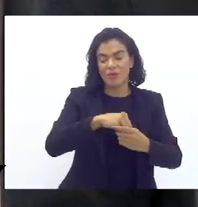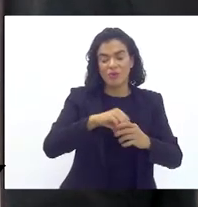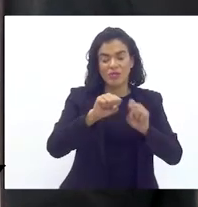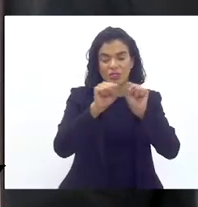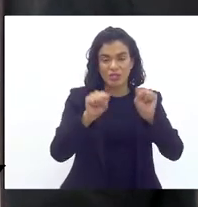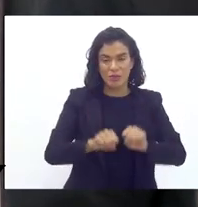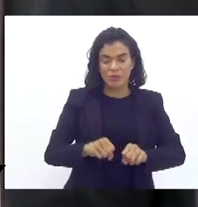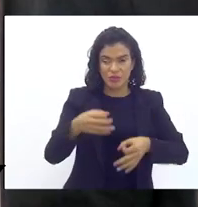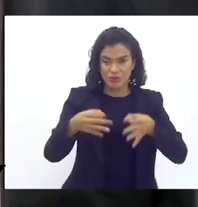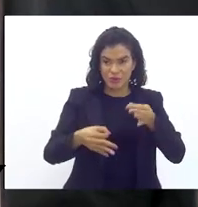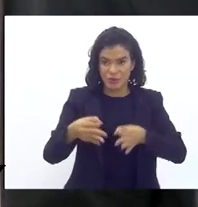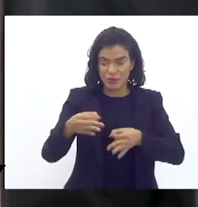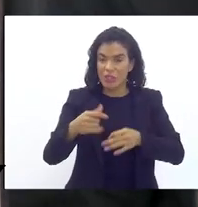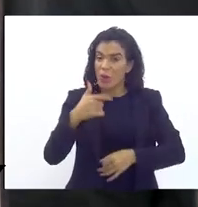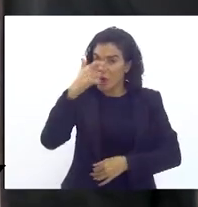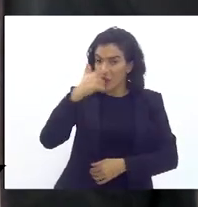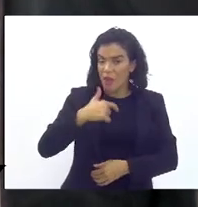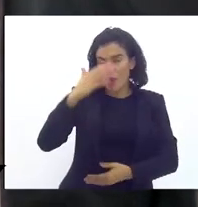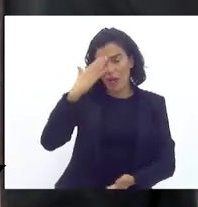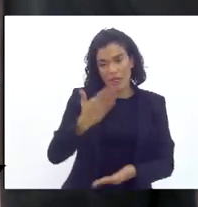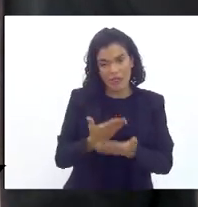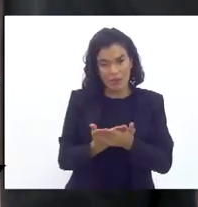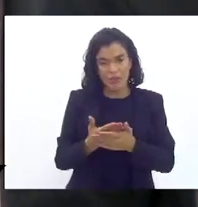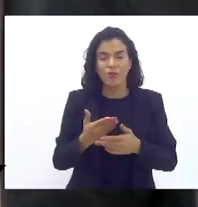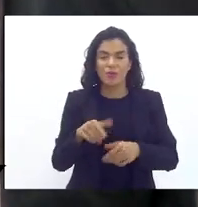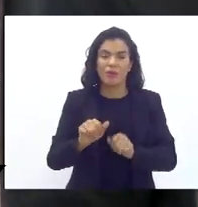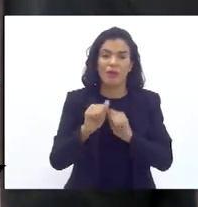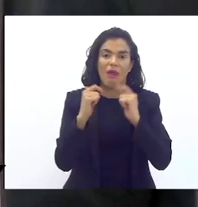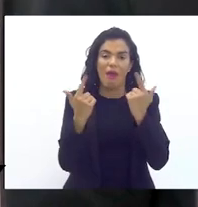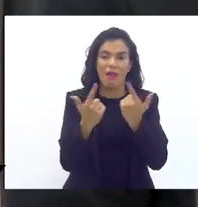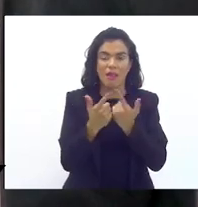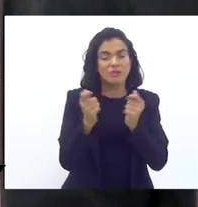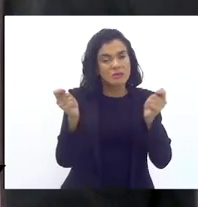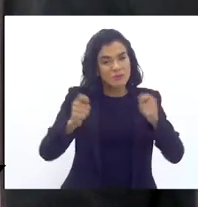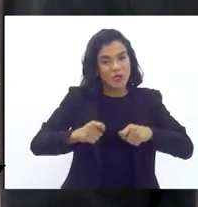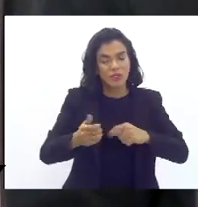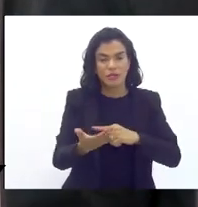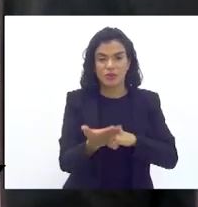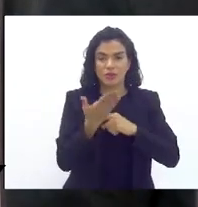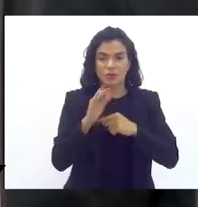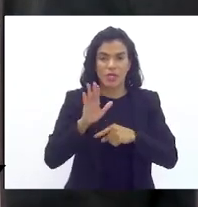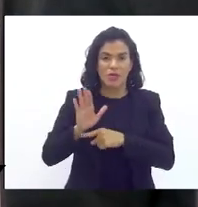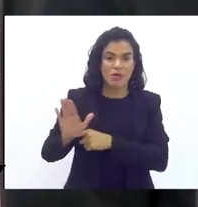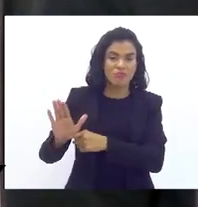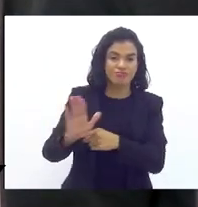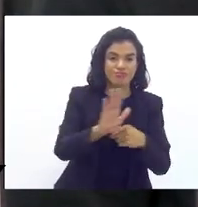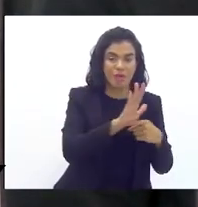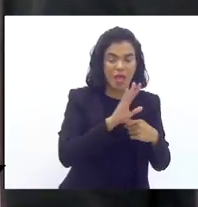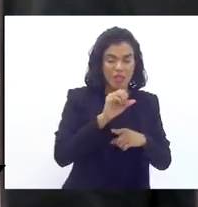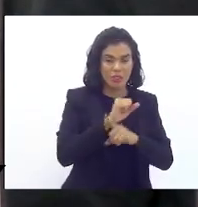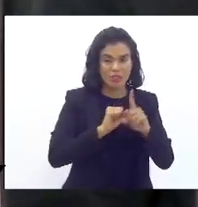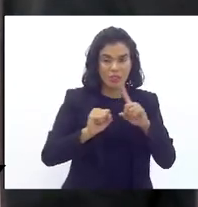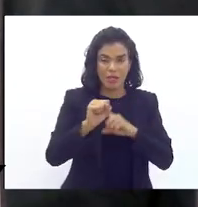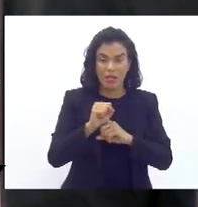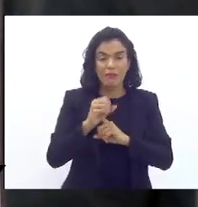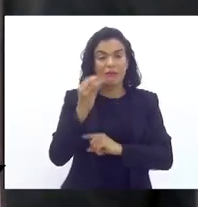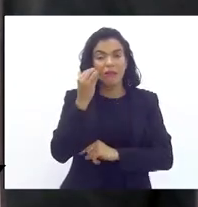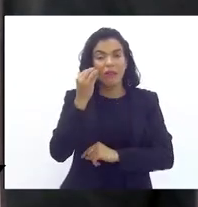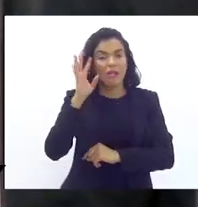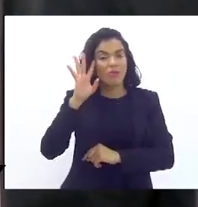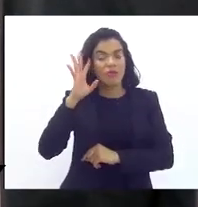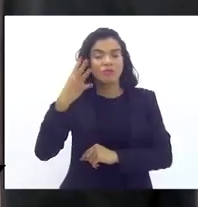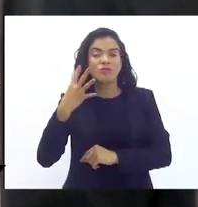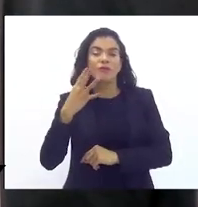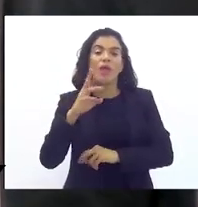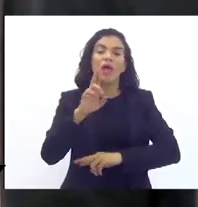eu acredito que essa casa também possa nos ajudar em buscar a resposta dos casos em curso